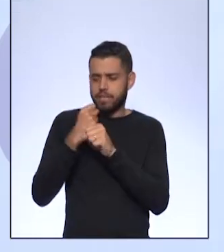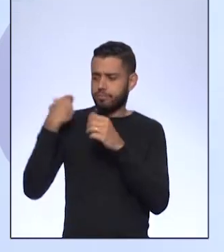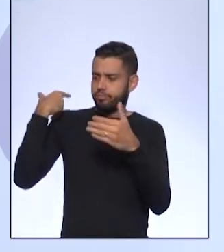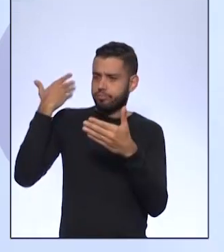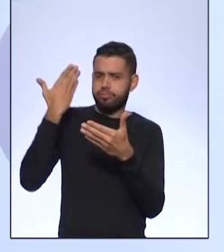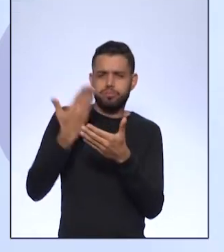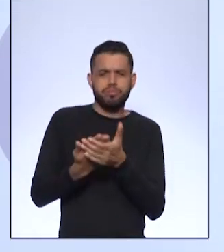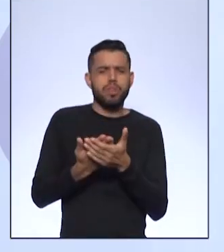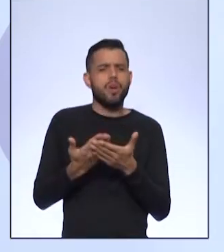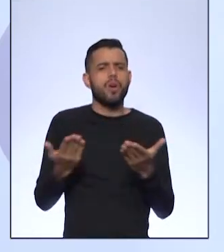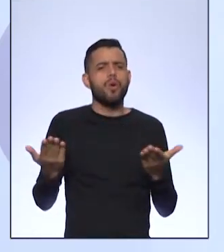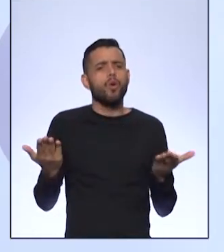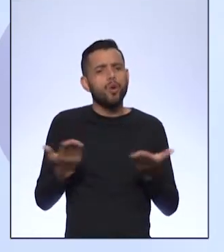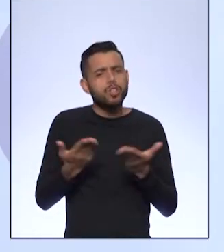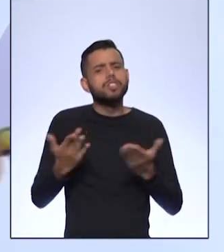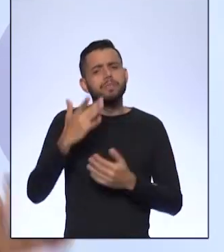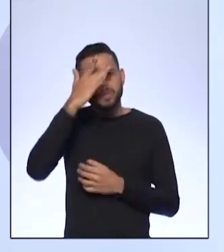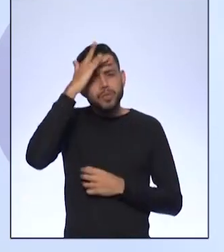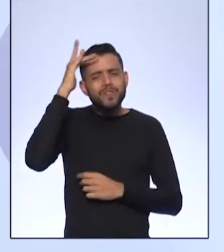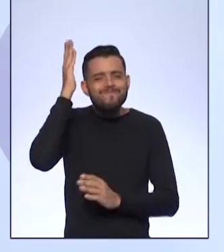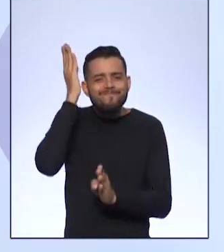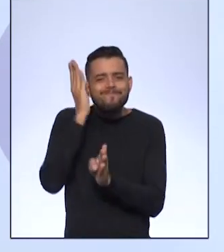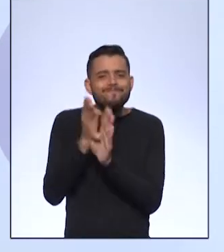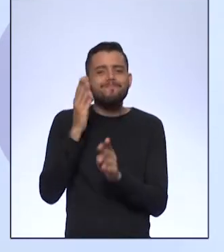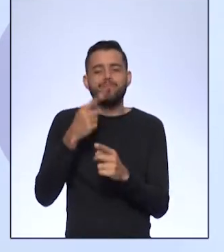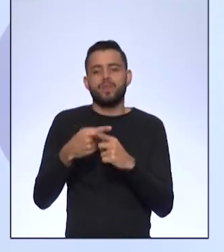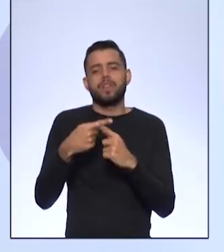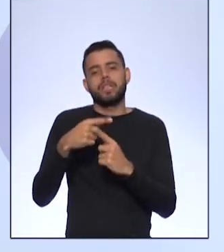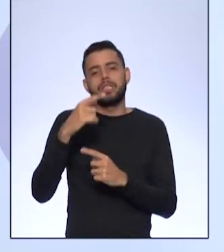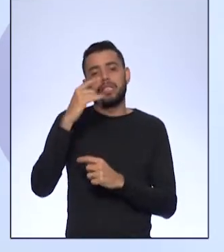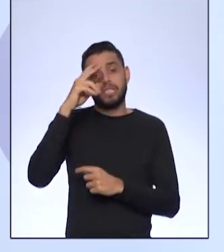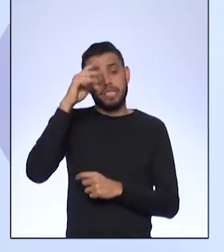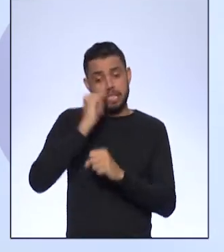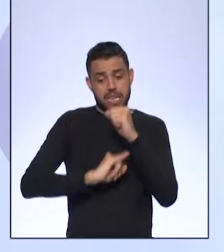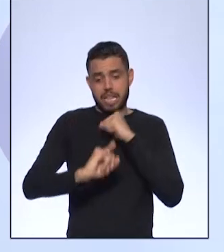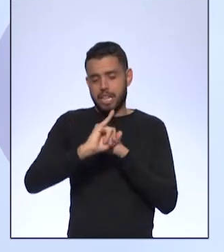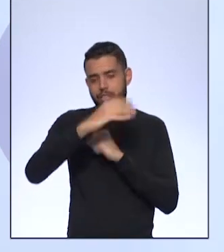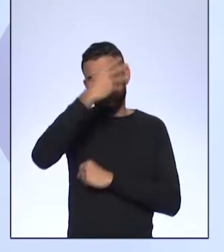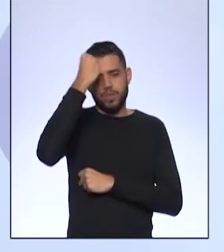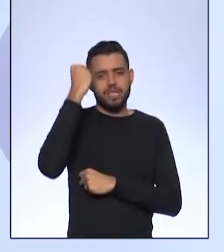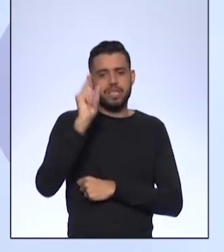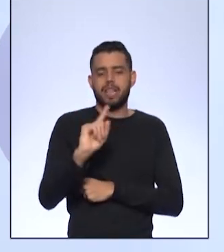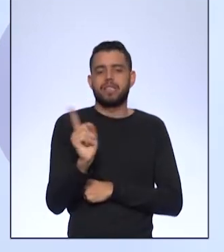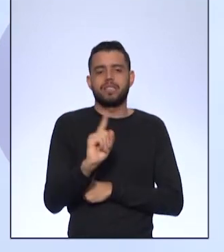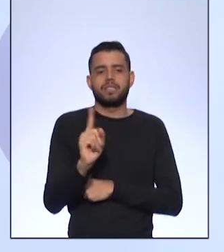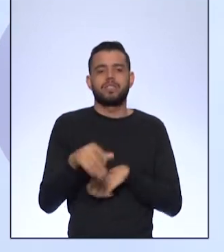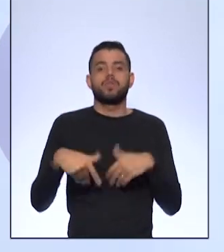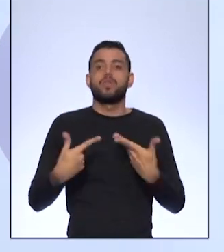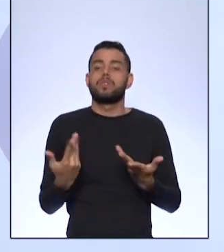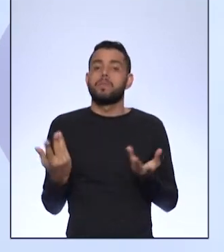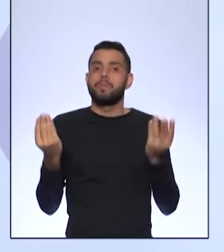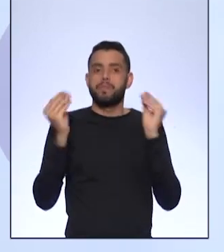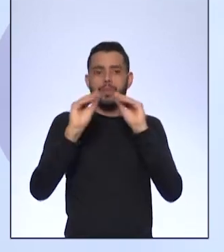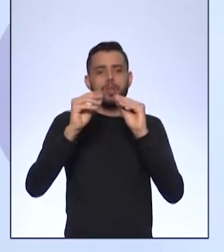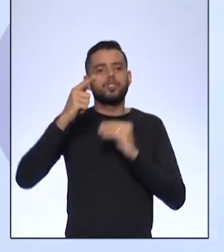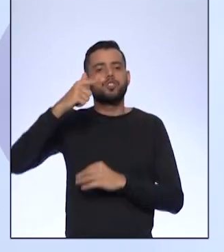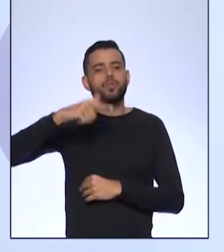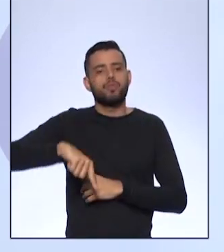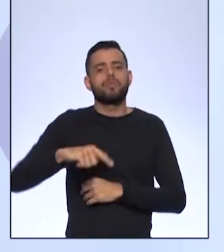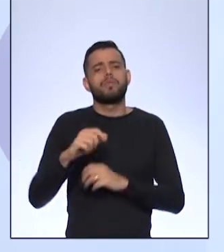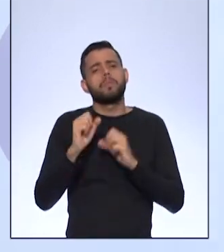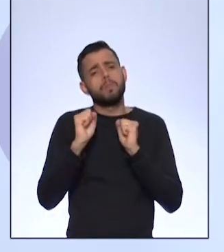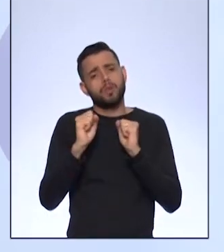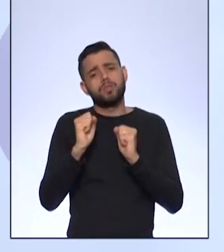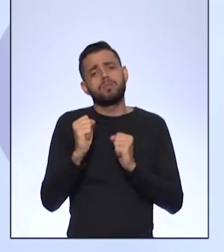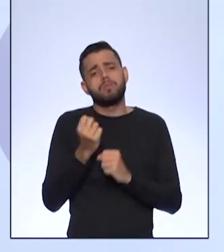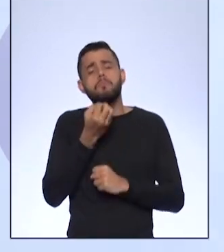são desenterrados porque justamente a internet nunca esquece. E quando a gente traz de volta esses comentários, pode ser algo bom